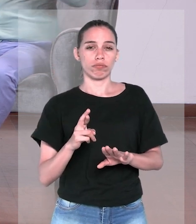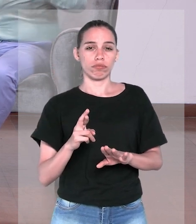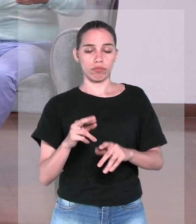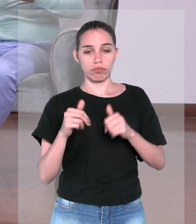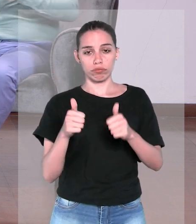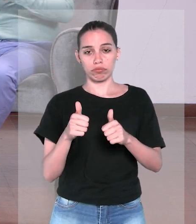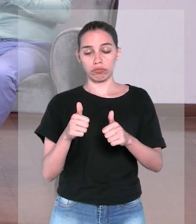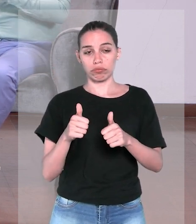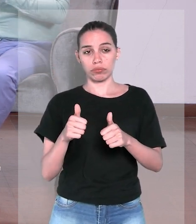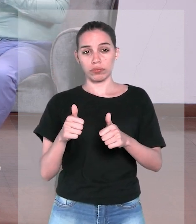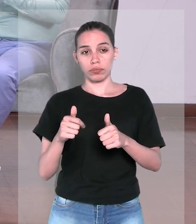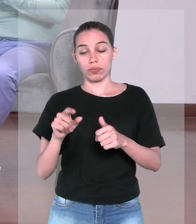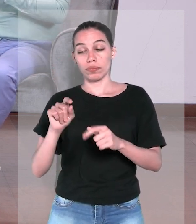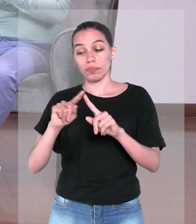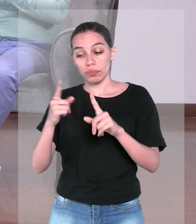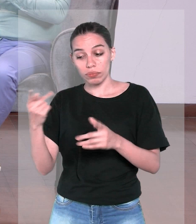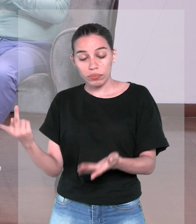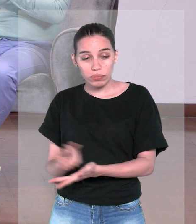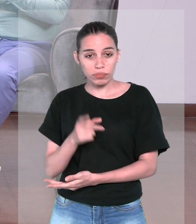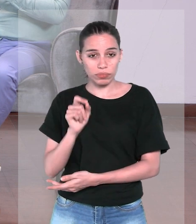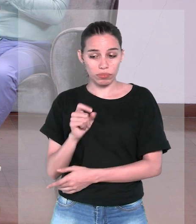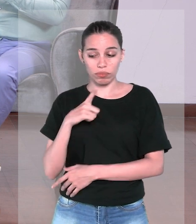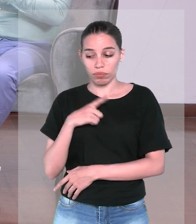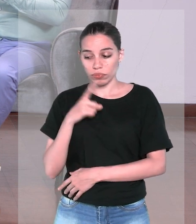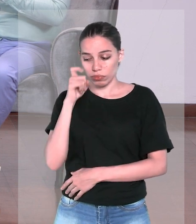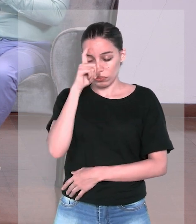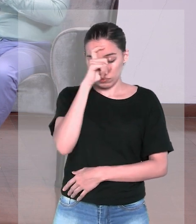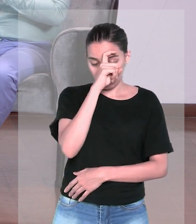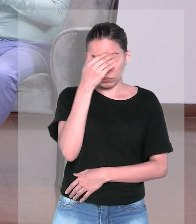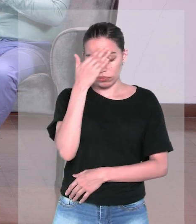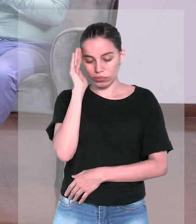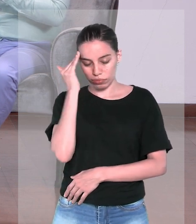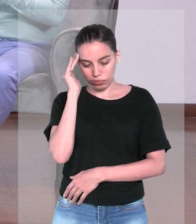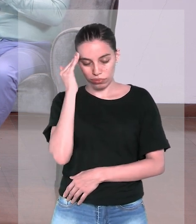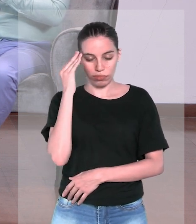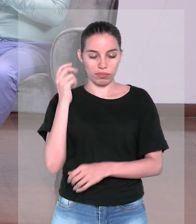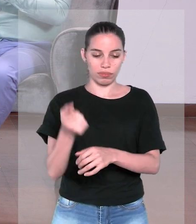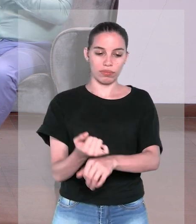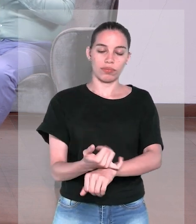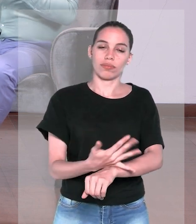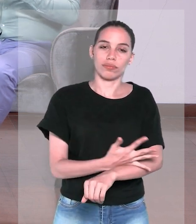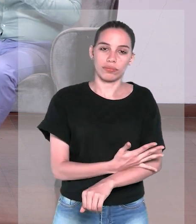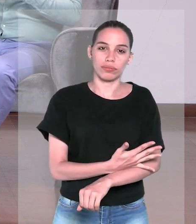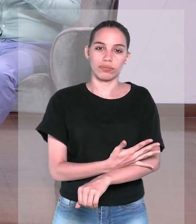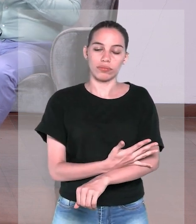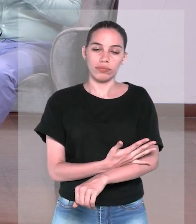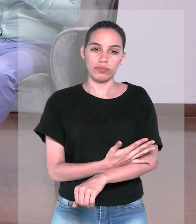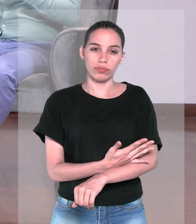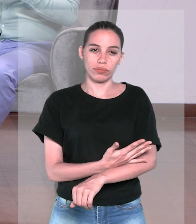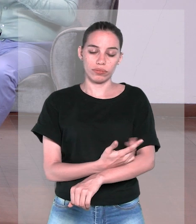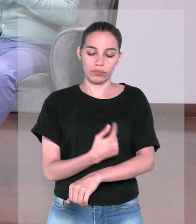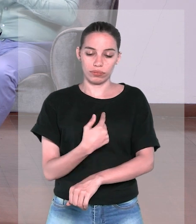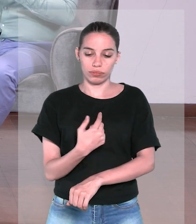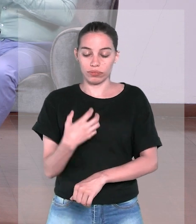minha tese? A minha tese é que nós não aprendemos a lidar com as emoções. Por quê? Porque eu acho que